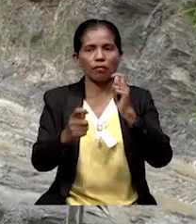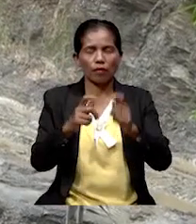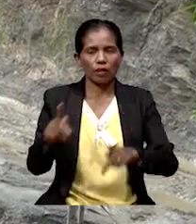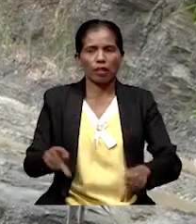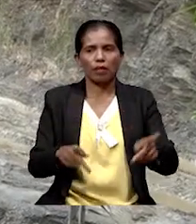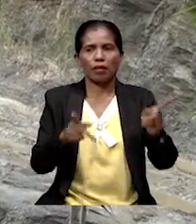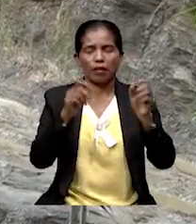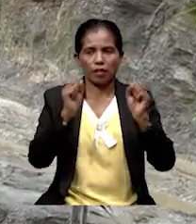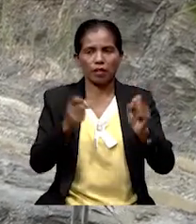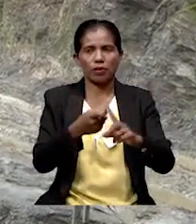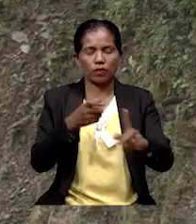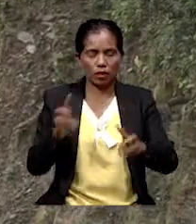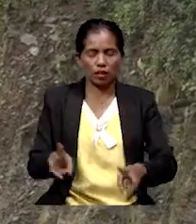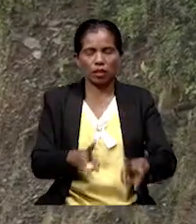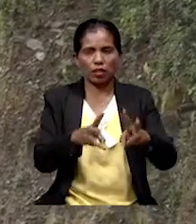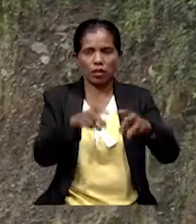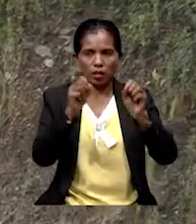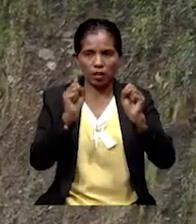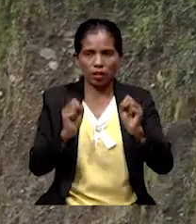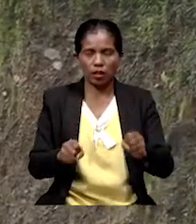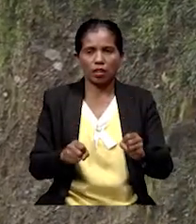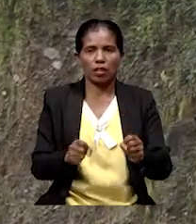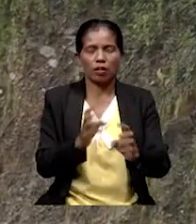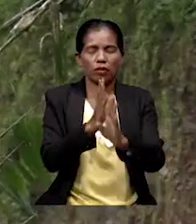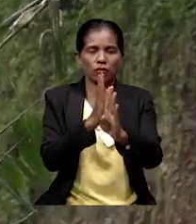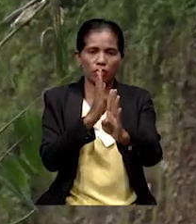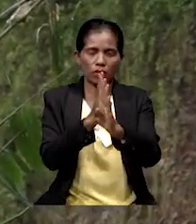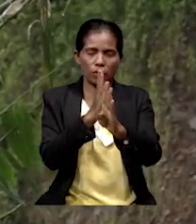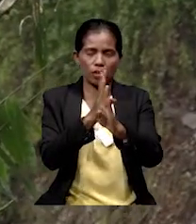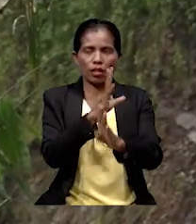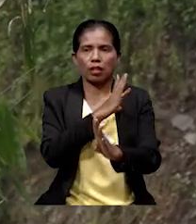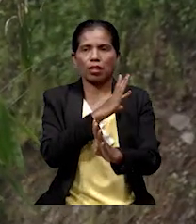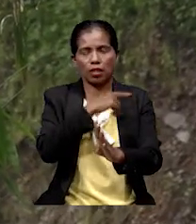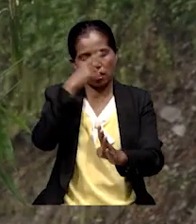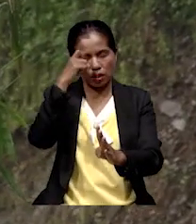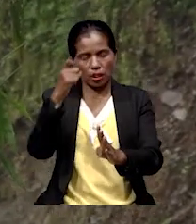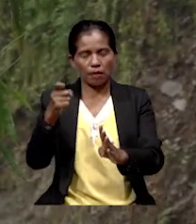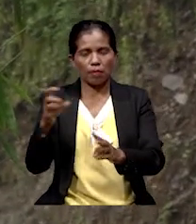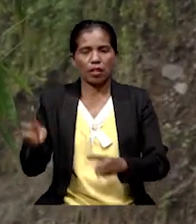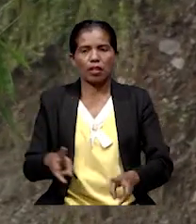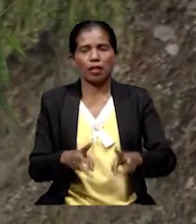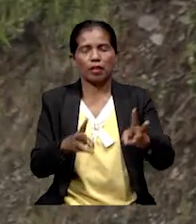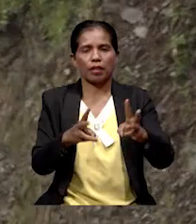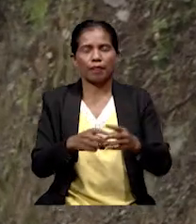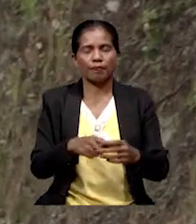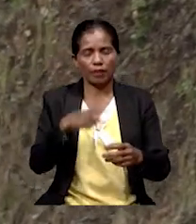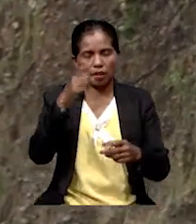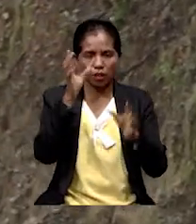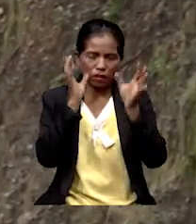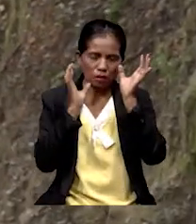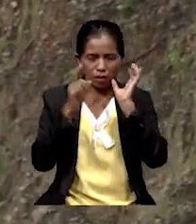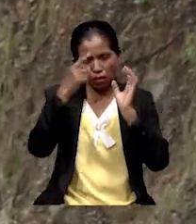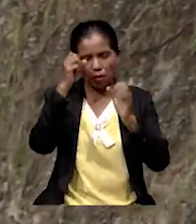rala movimento, liu se estrada ne, obrigado, tem que forma, rode reng malu, tamba dalang klot. Patrício Soares Tristi, tamba tinam